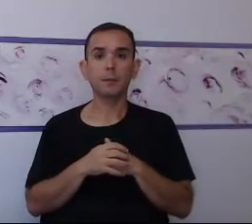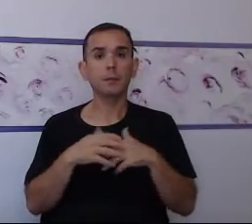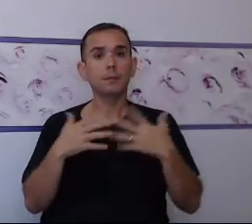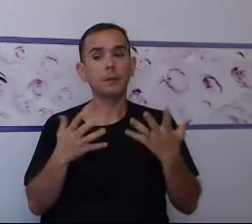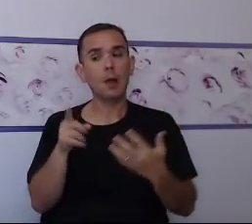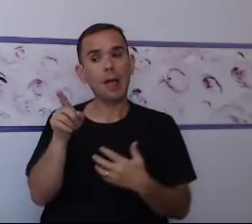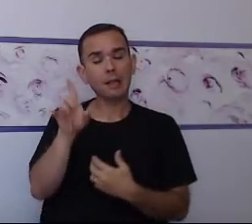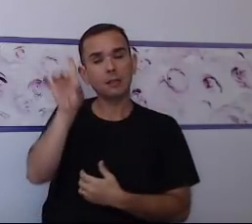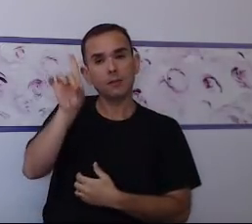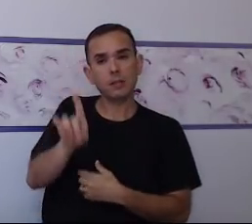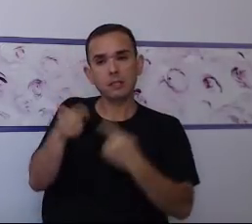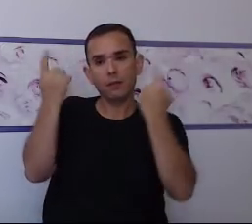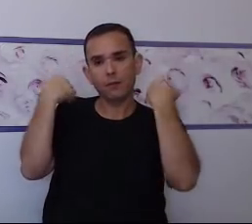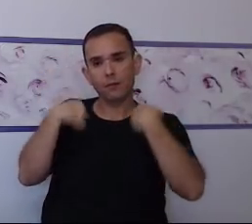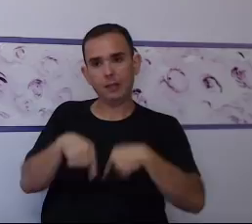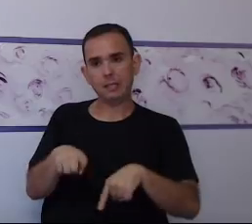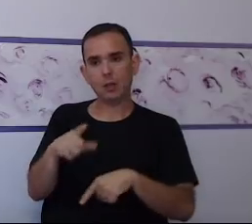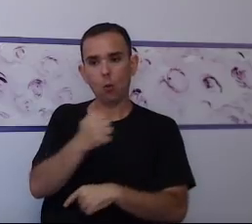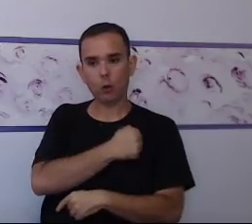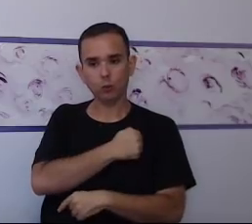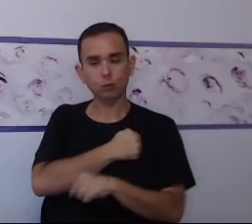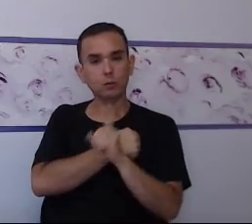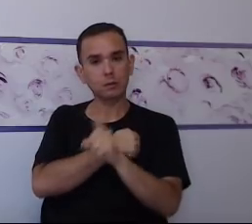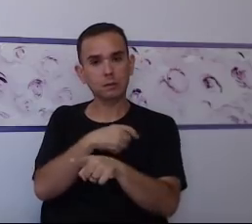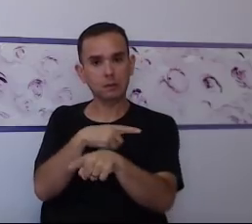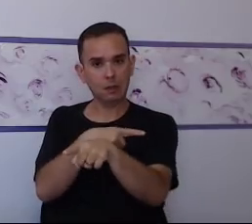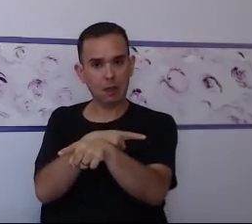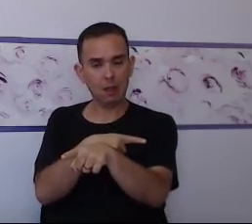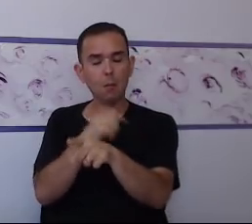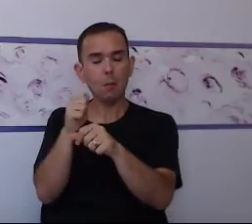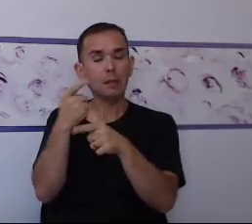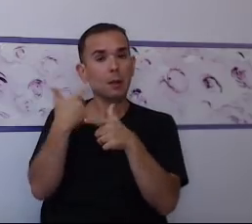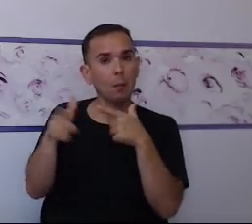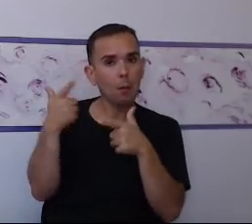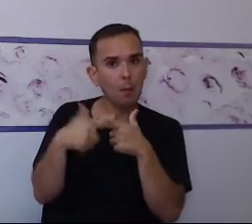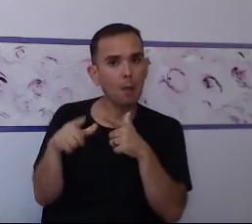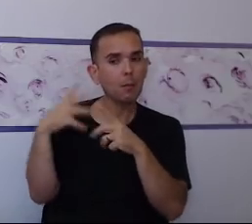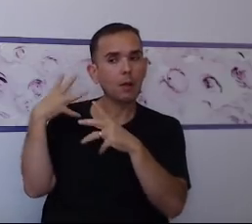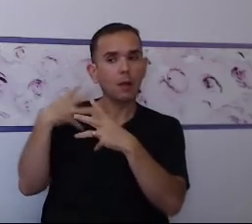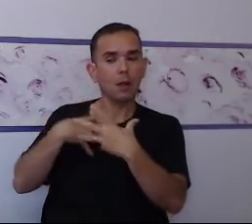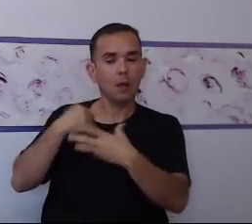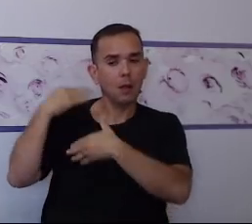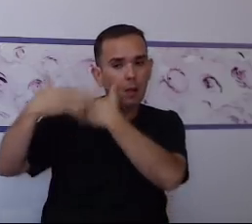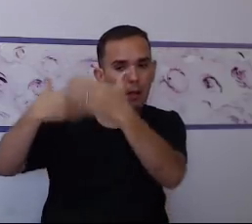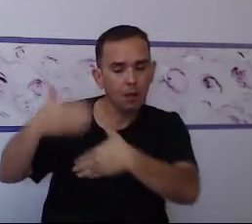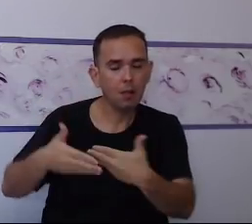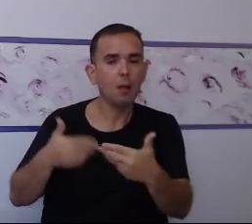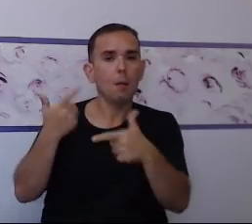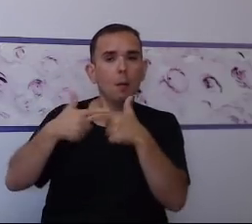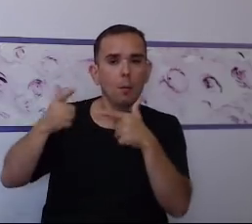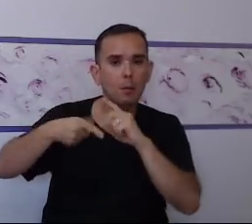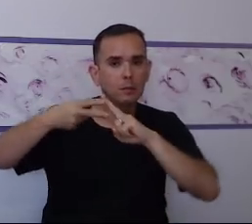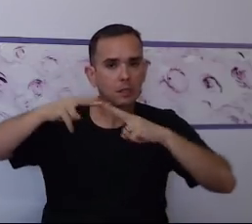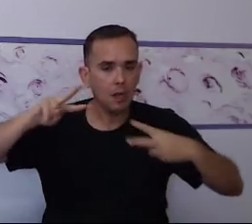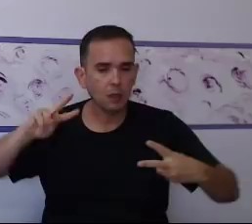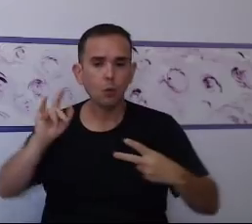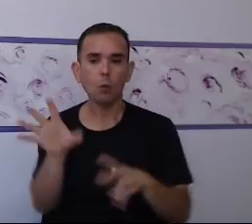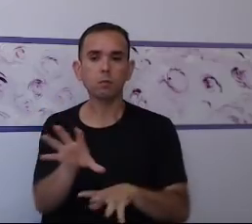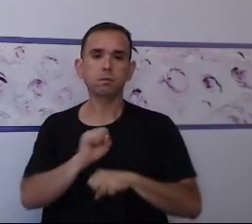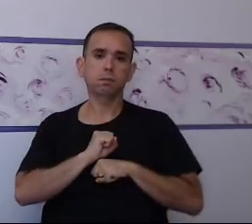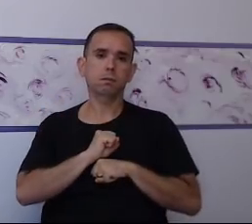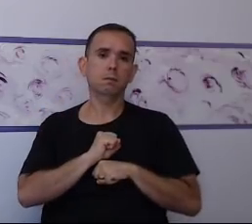Então, essa deficiência física que o nosso aluno pode ter, ela pode vir de causas hereditárias, congênitas ou adquirida.